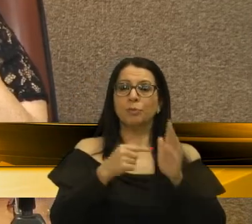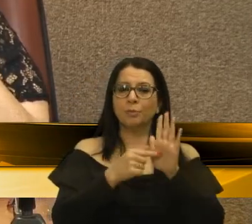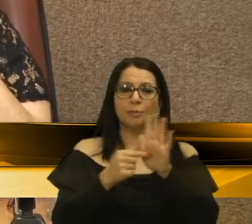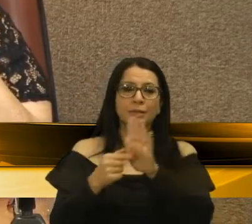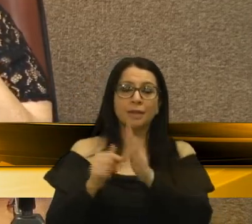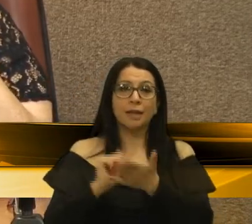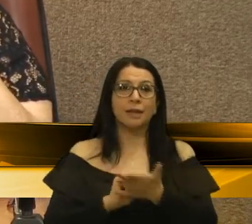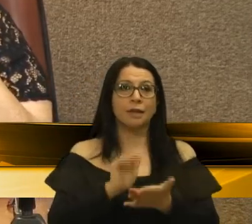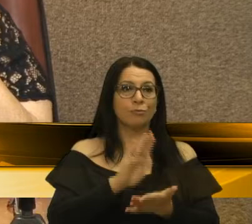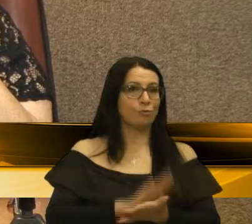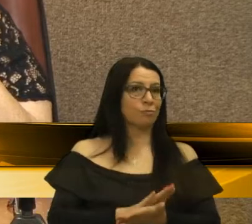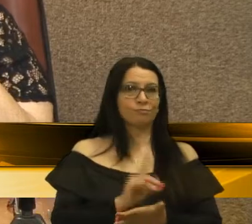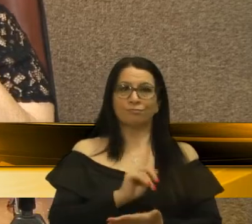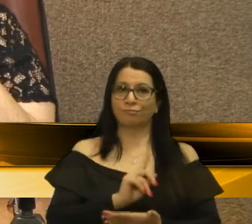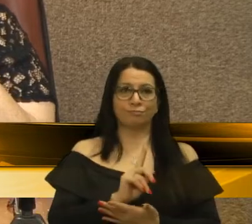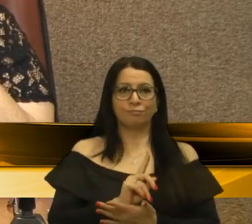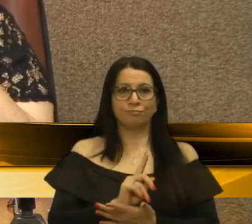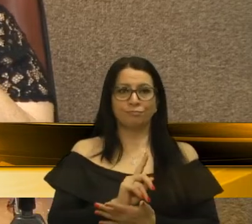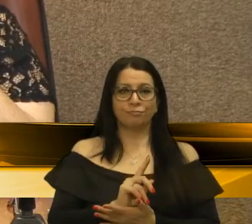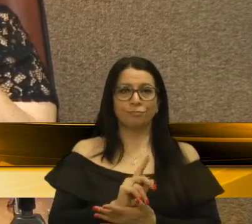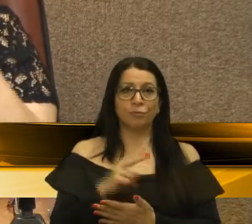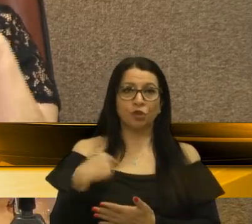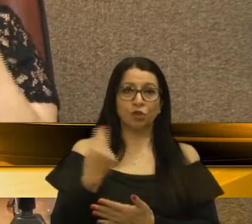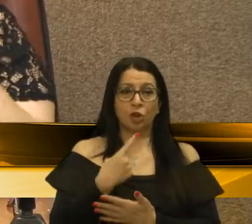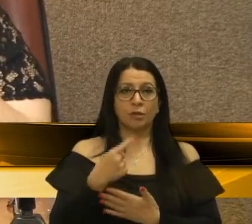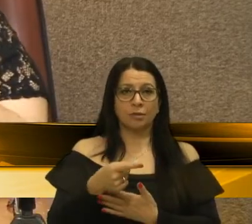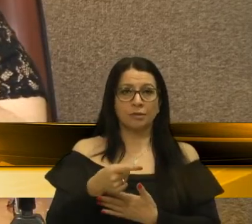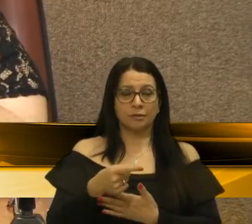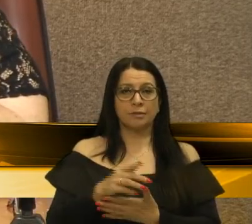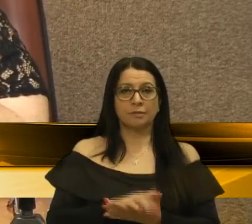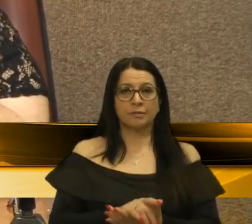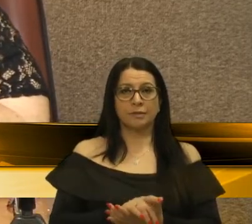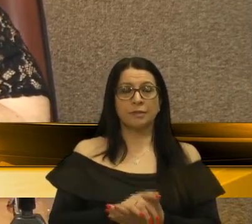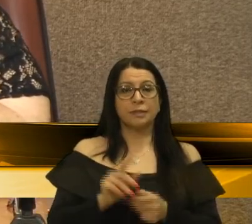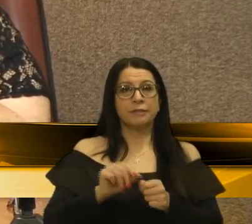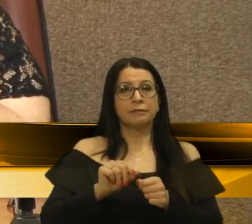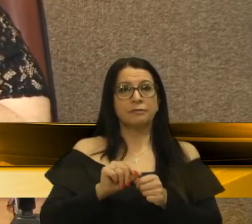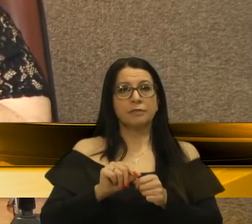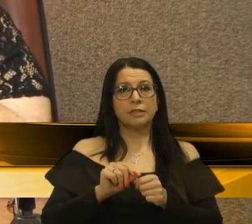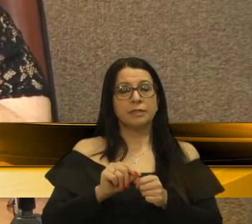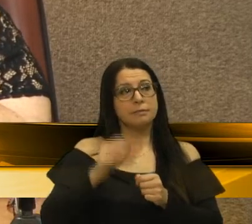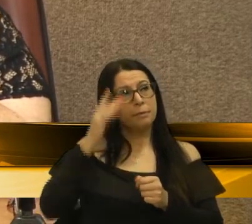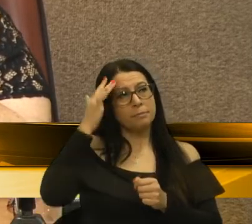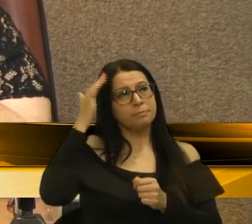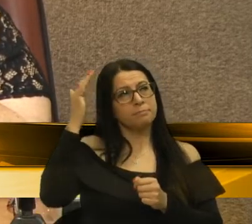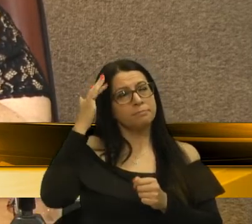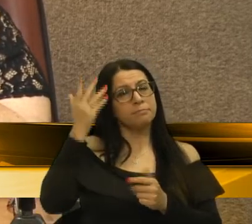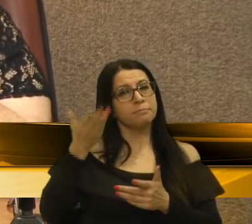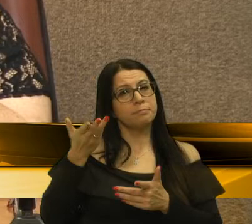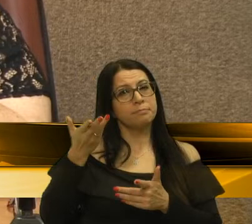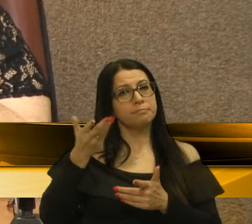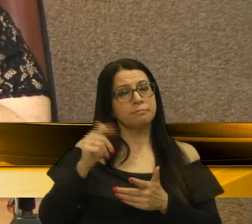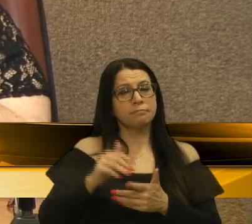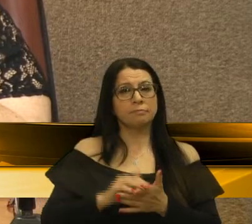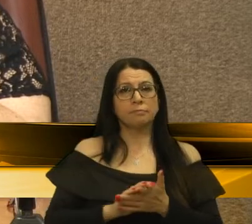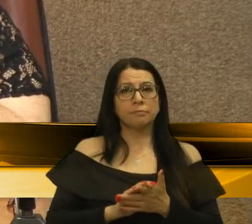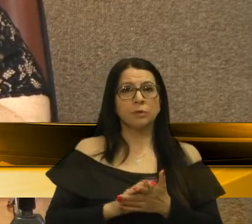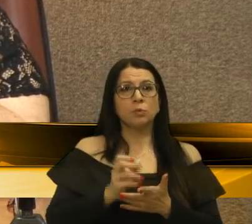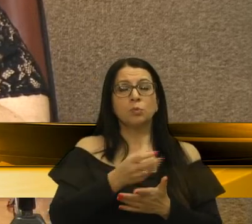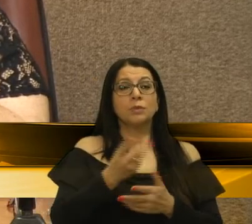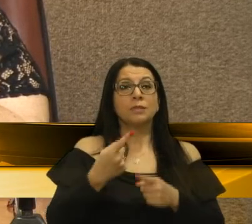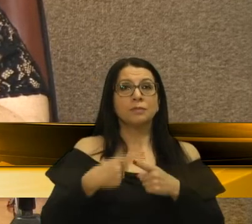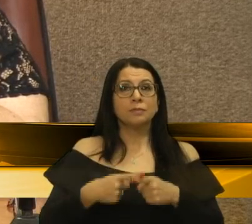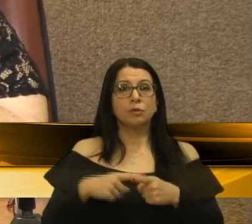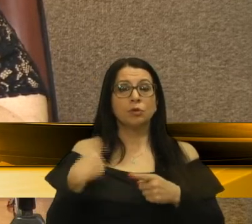multa. Se nós mesmos fizéssemos uma reflexão, quantas vezes